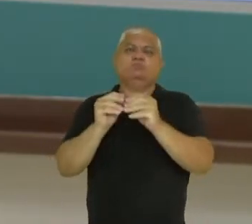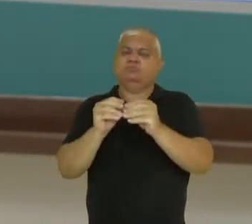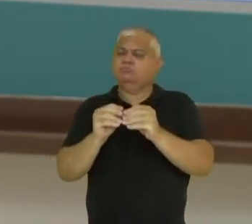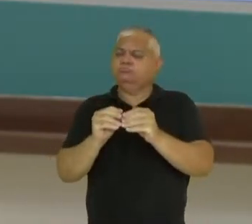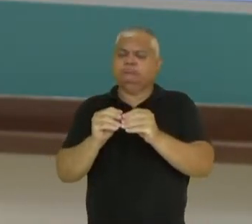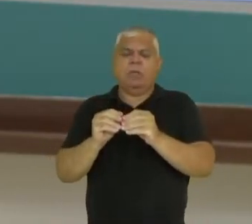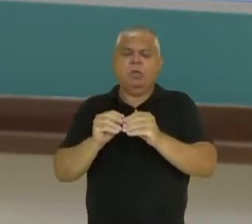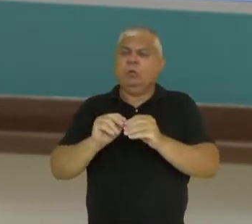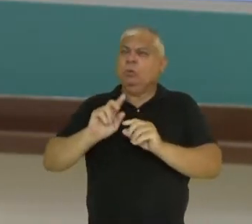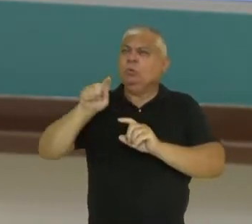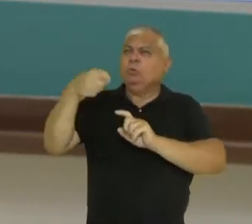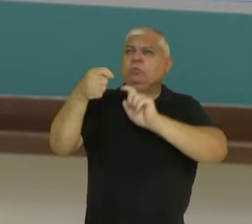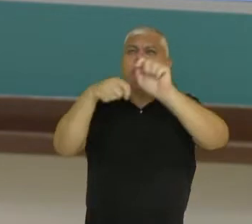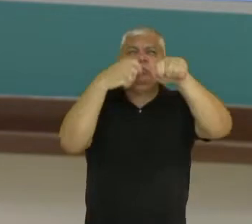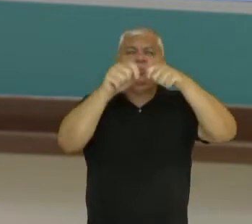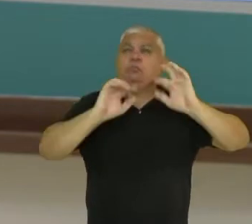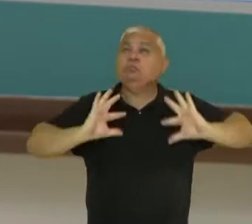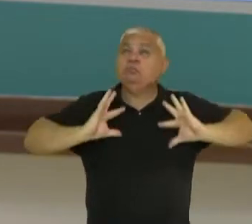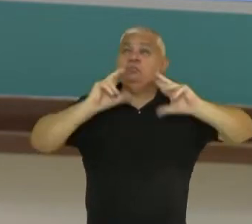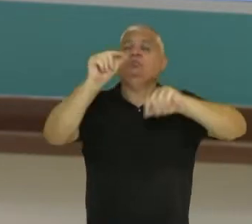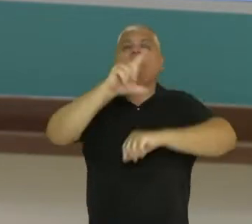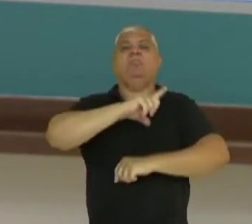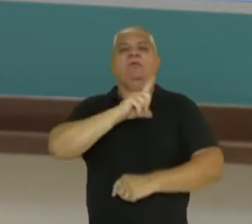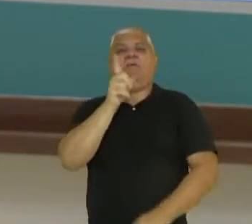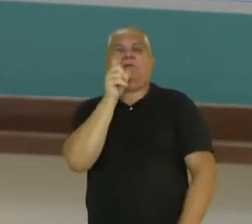estava presente em todas as coisas.